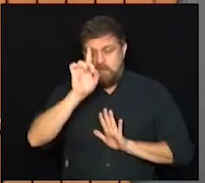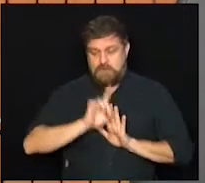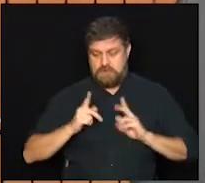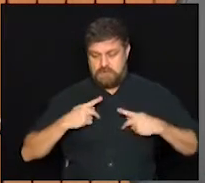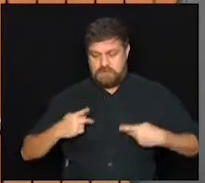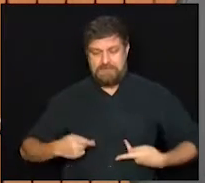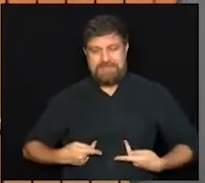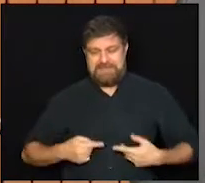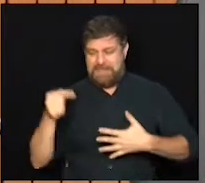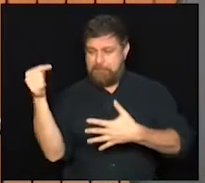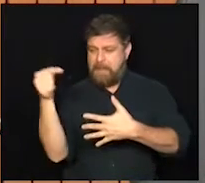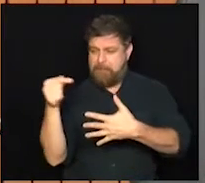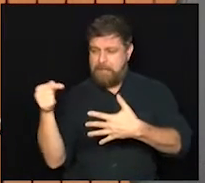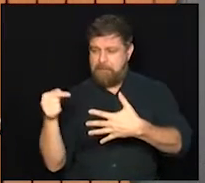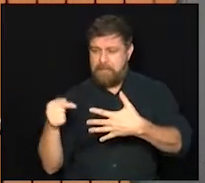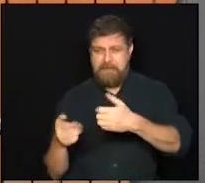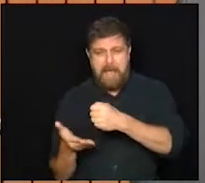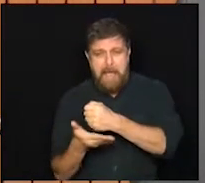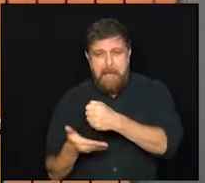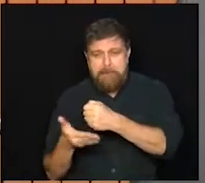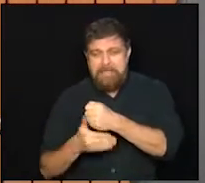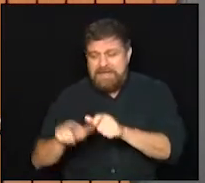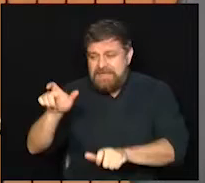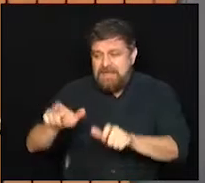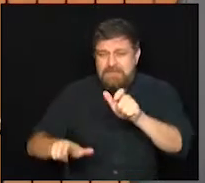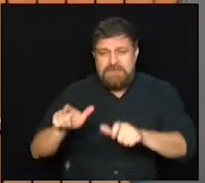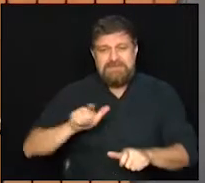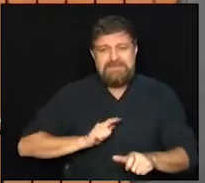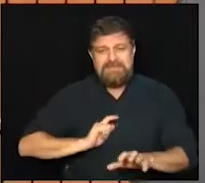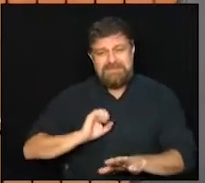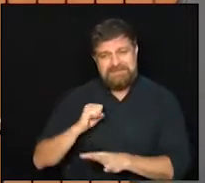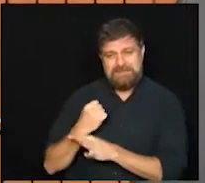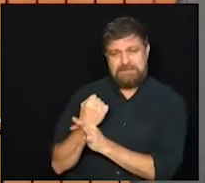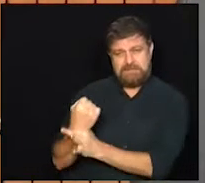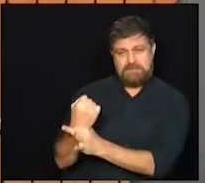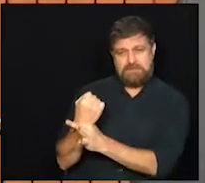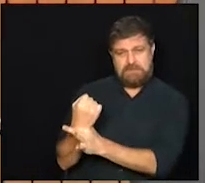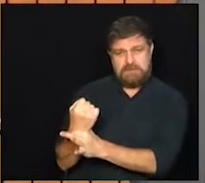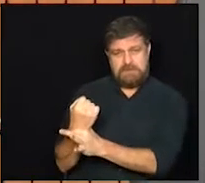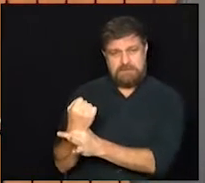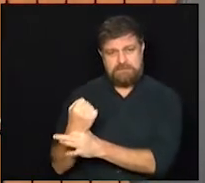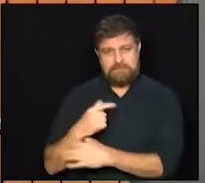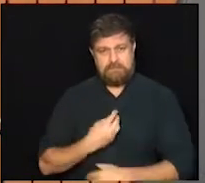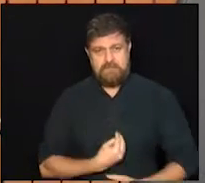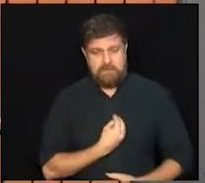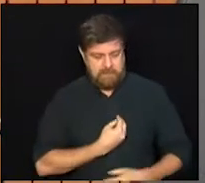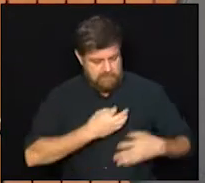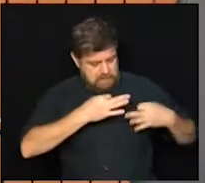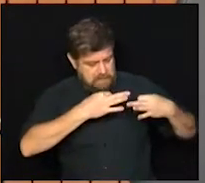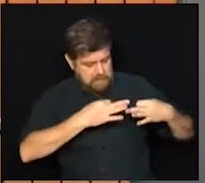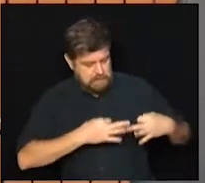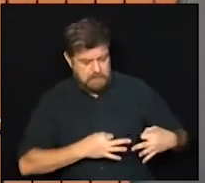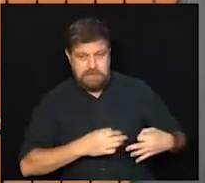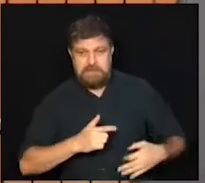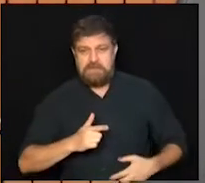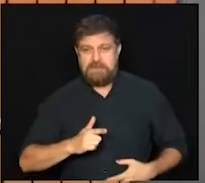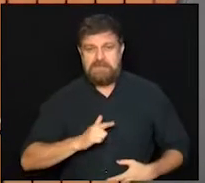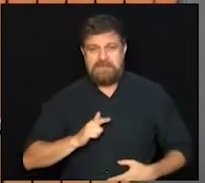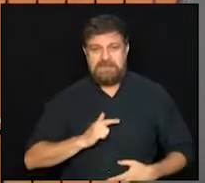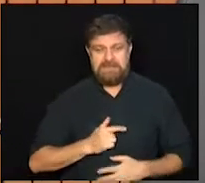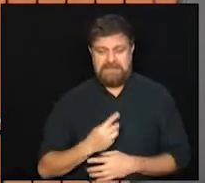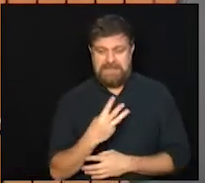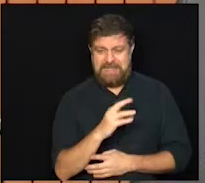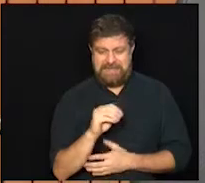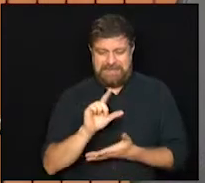direitos básicos que as pessoas precisam para ter assegurado uma vida digna. São 30